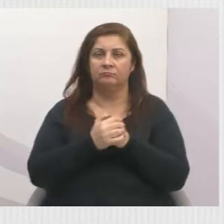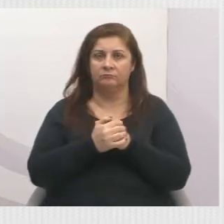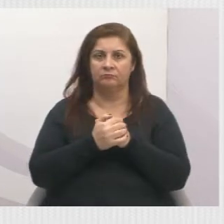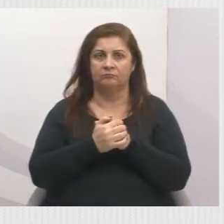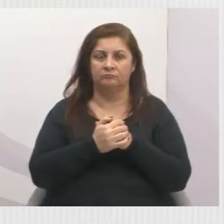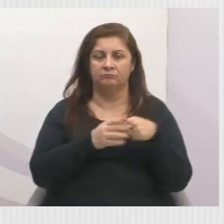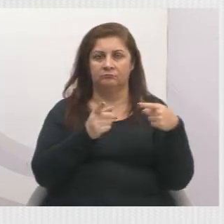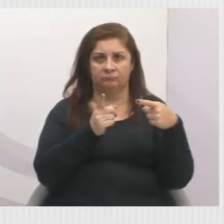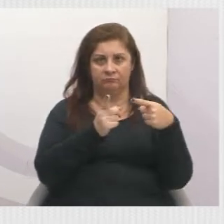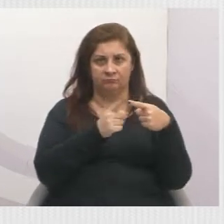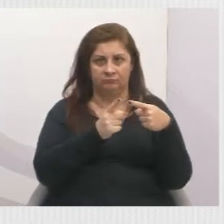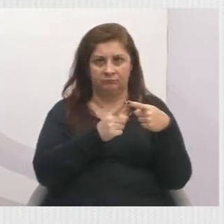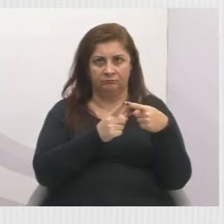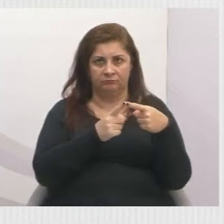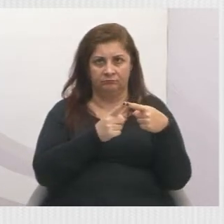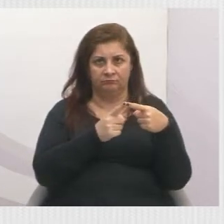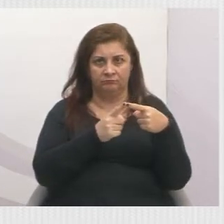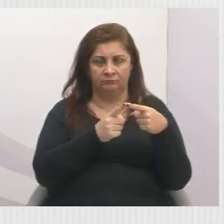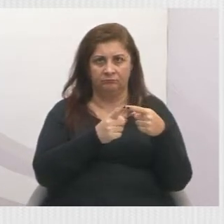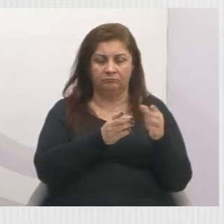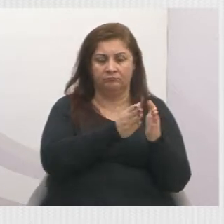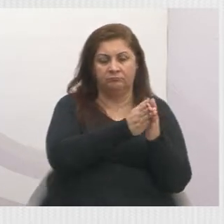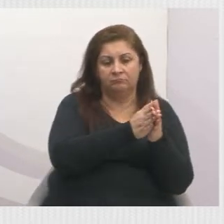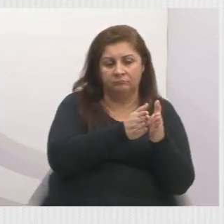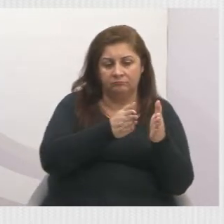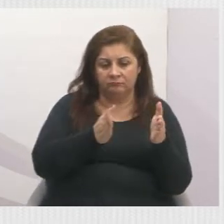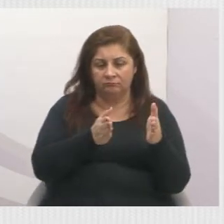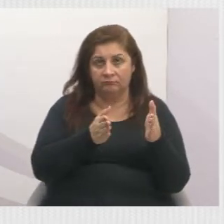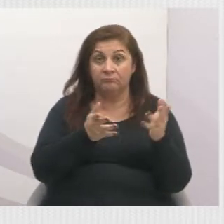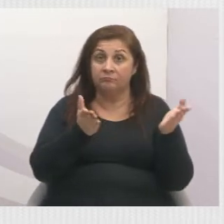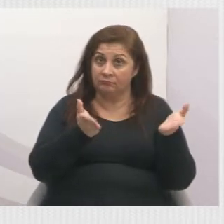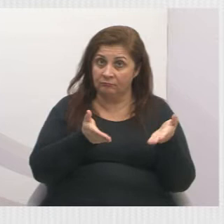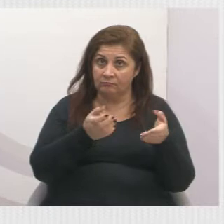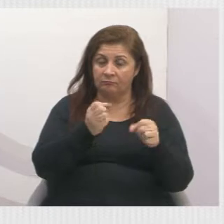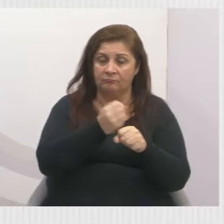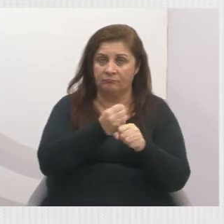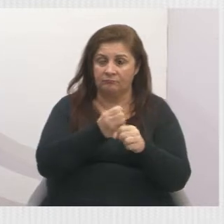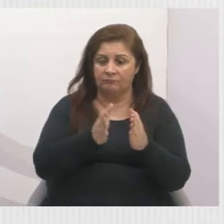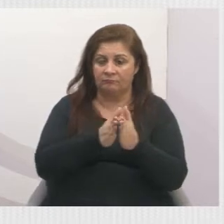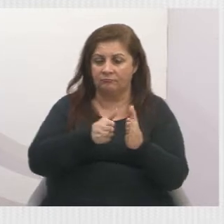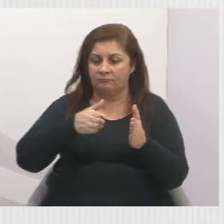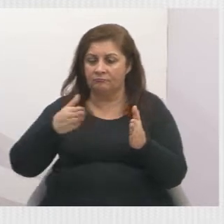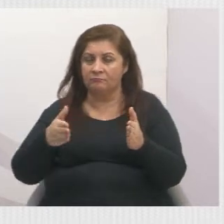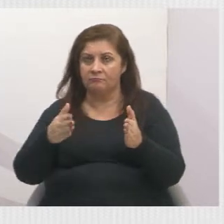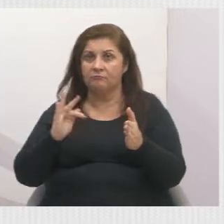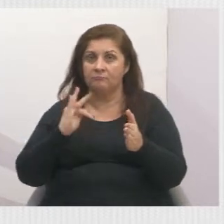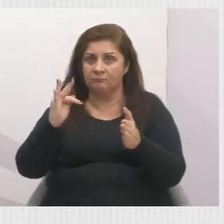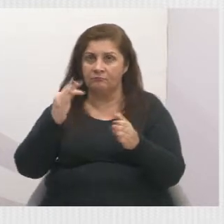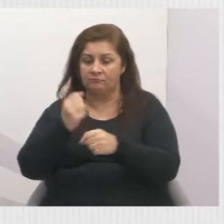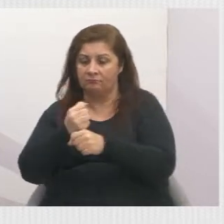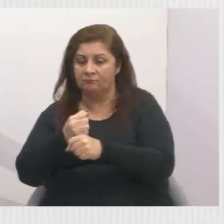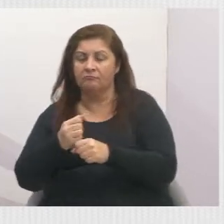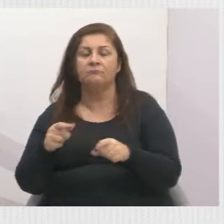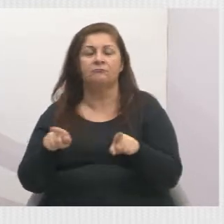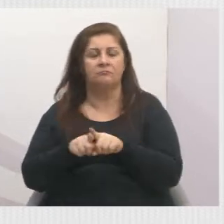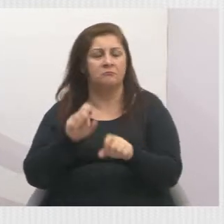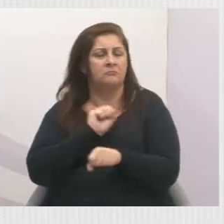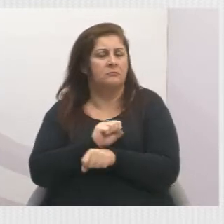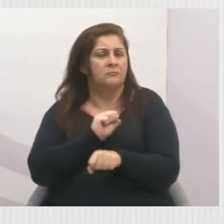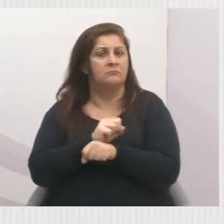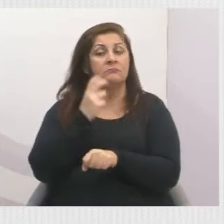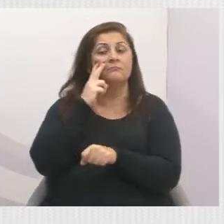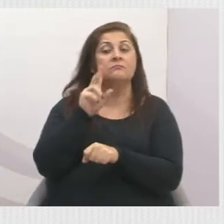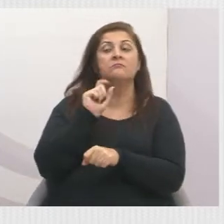que o servidor terá todo o ano de 2022 e todo o ano de 2023 para verificar qual é a sua situação, o que é